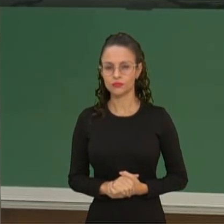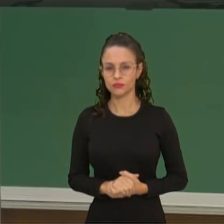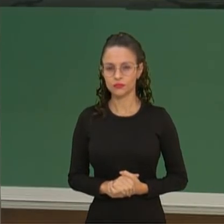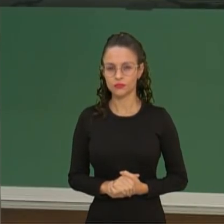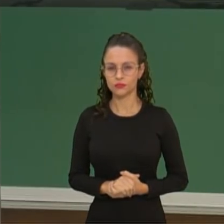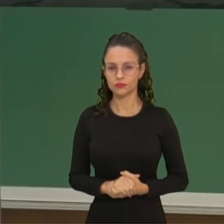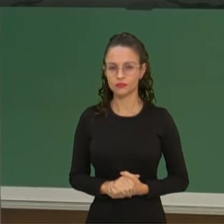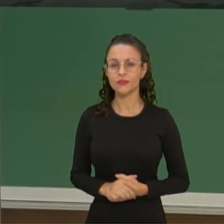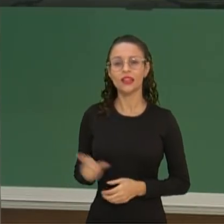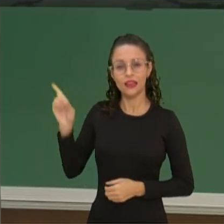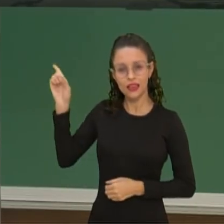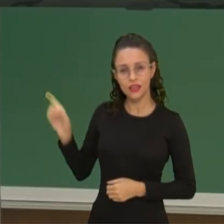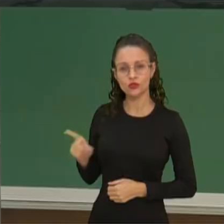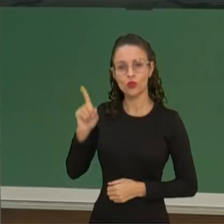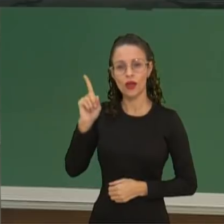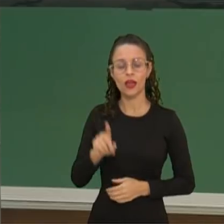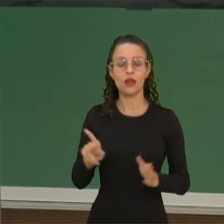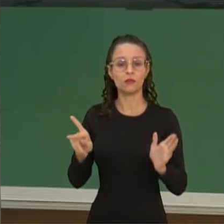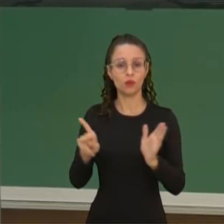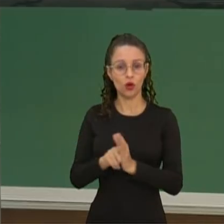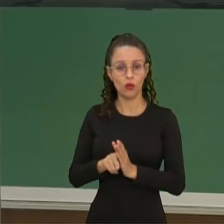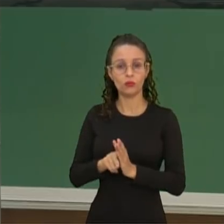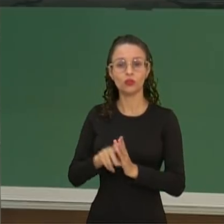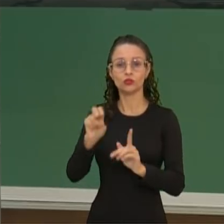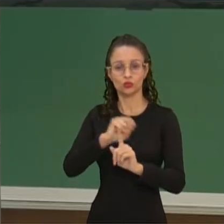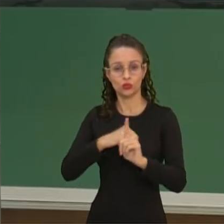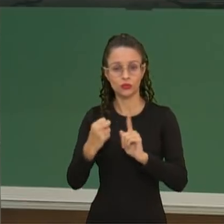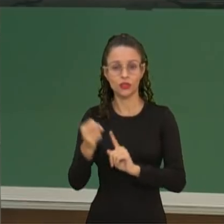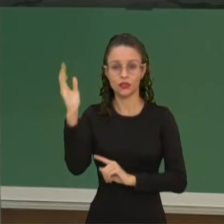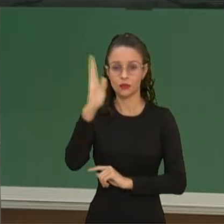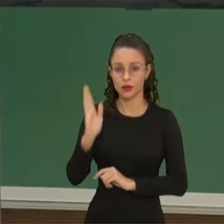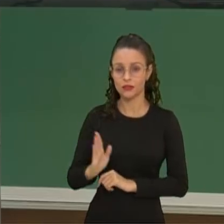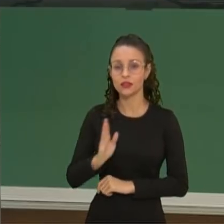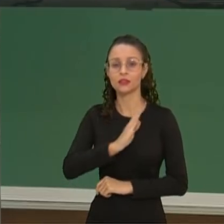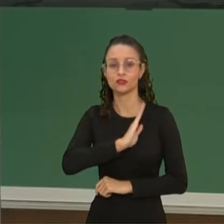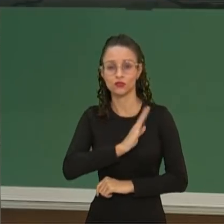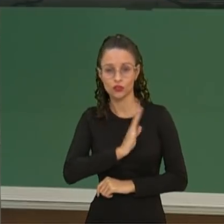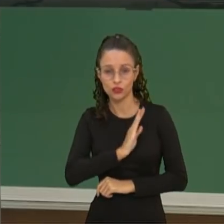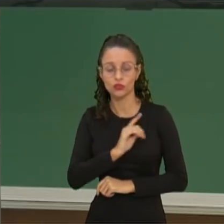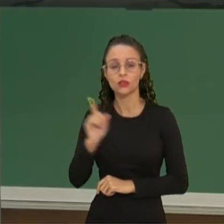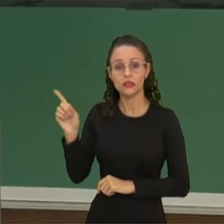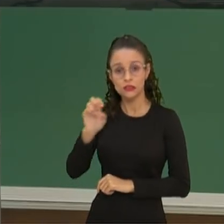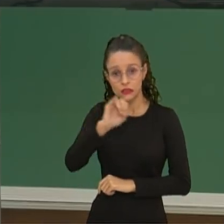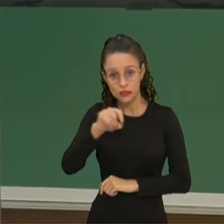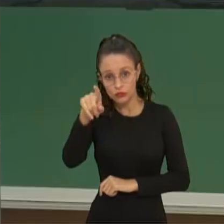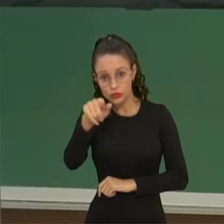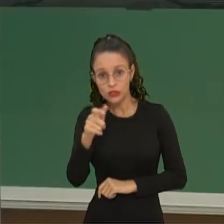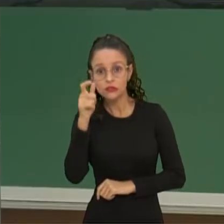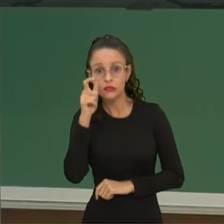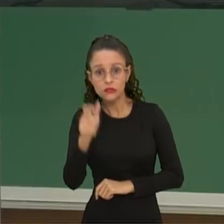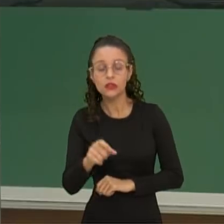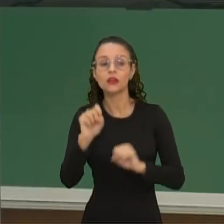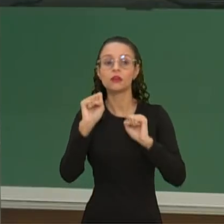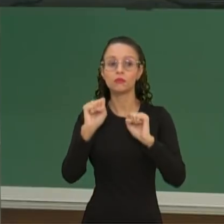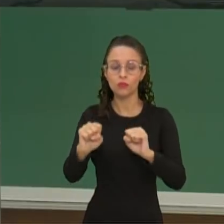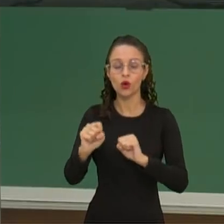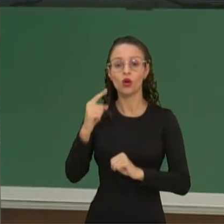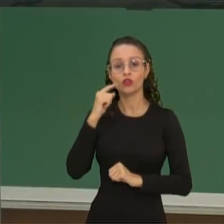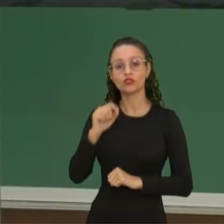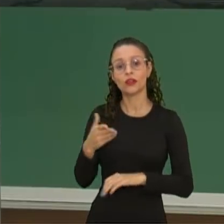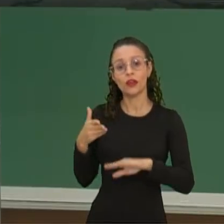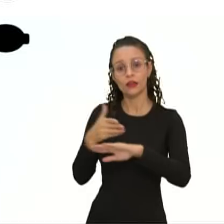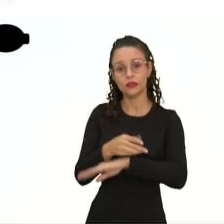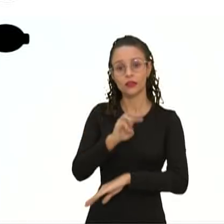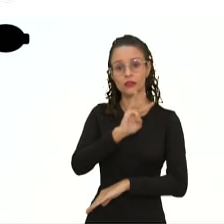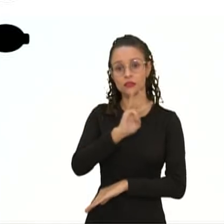Esses sintomas são da Sociedade Brasileira de Cardiologia, tá? Essas imagens, então, se tiver interesse, né, você pode consultar o site